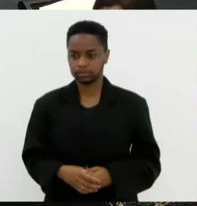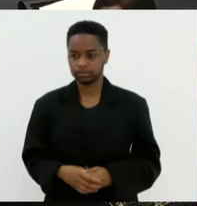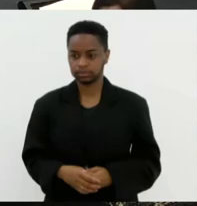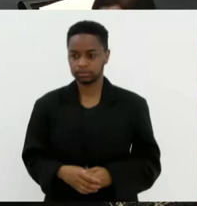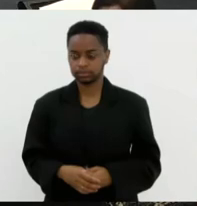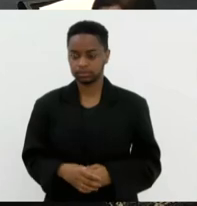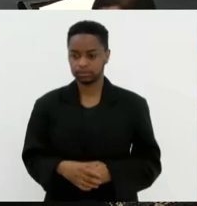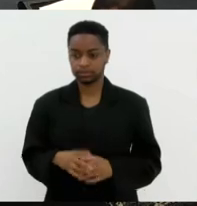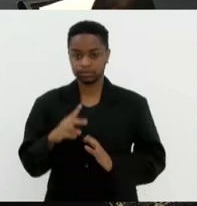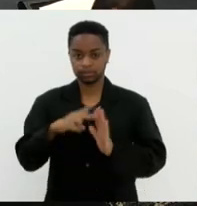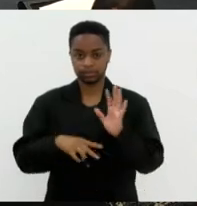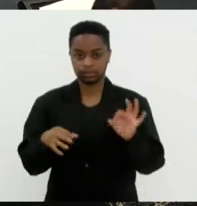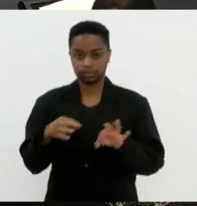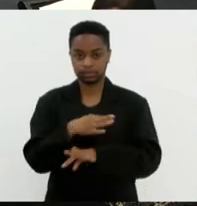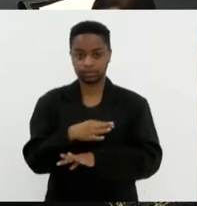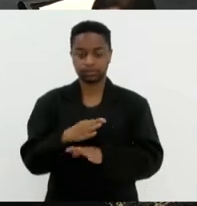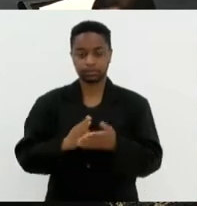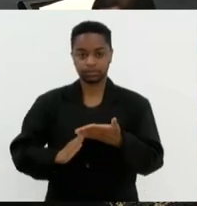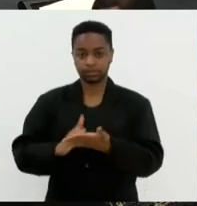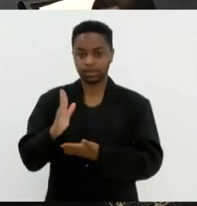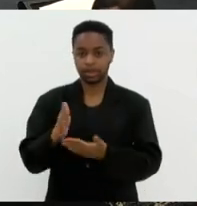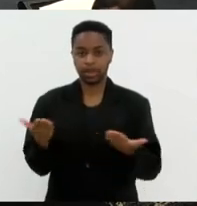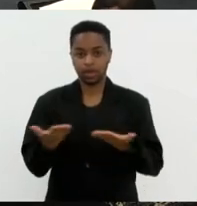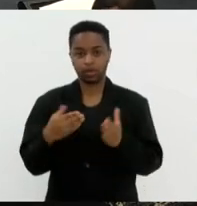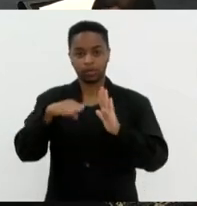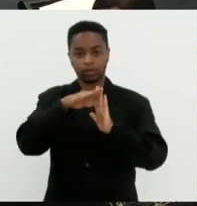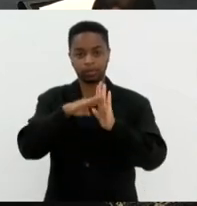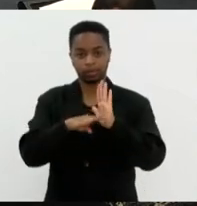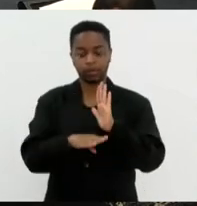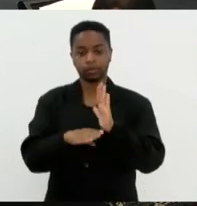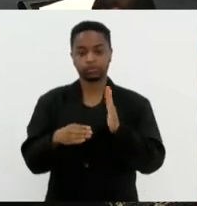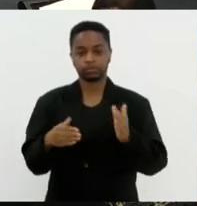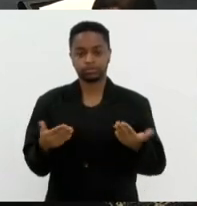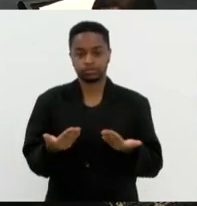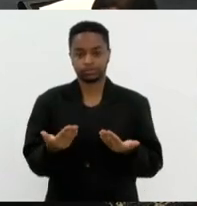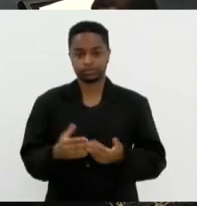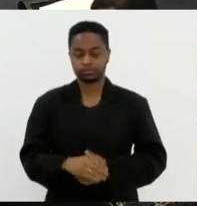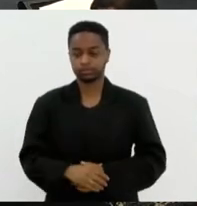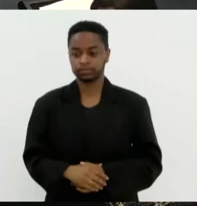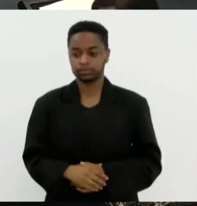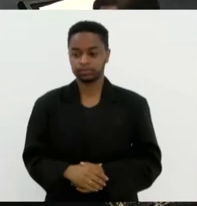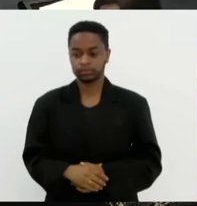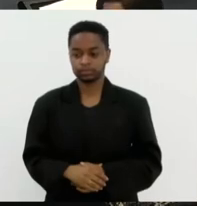Lida e aprovada a ata, passa-se a ordem do dia.